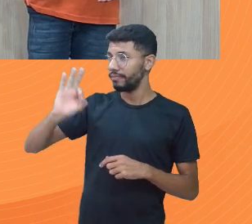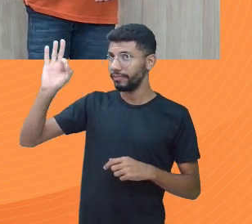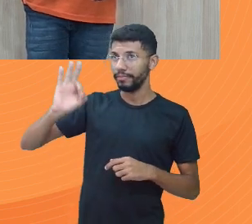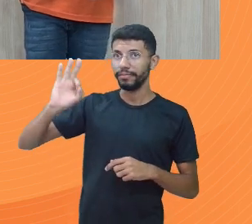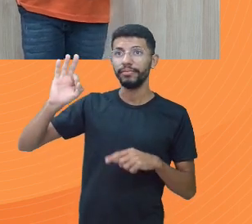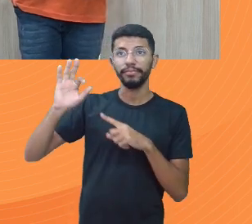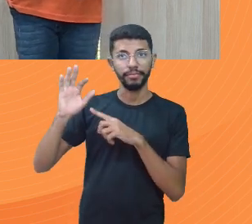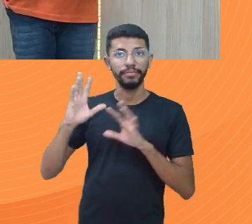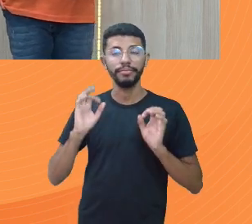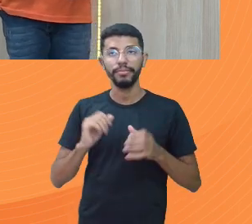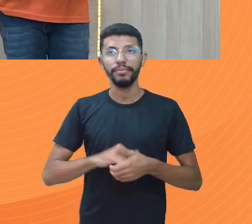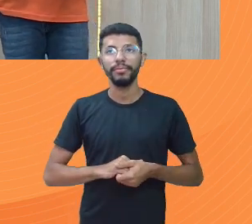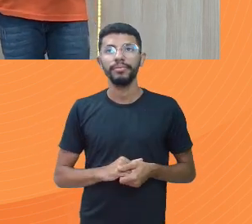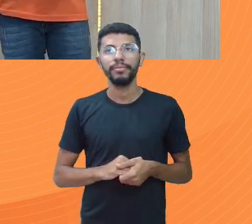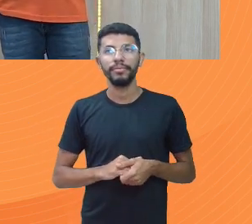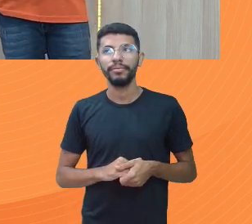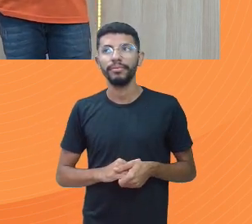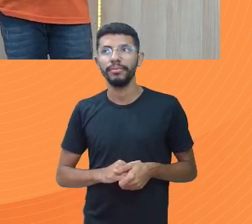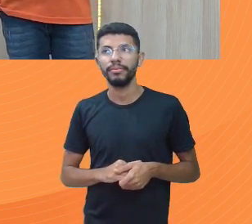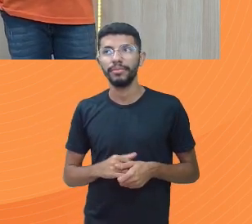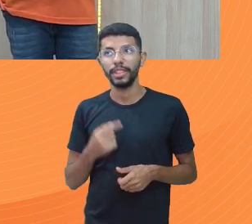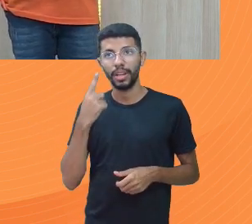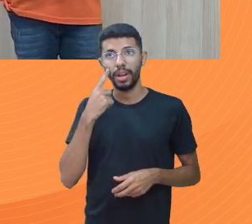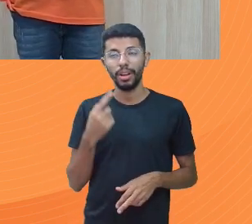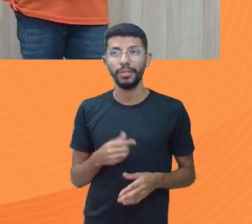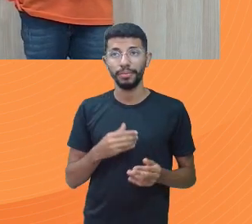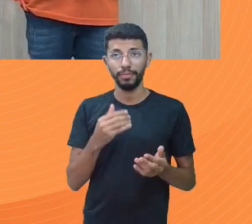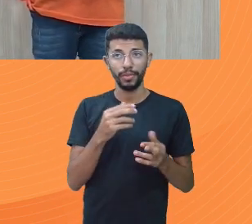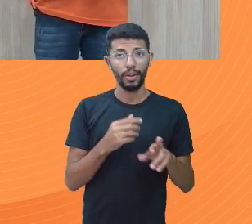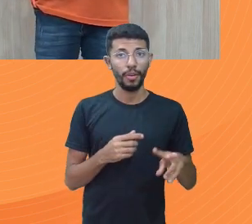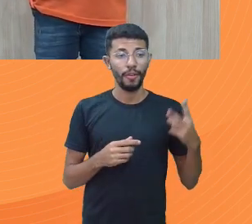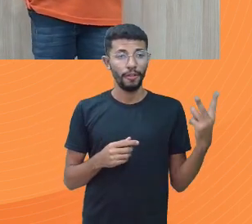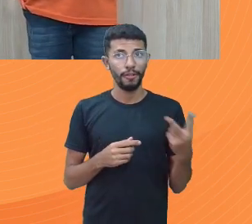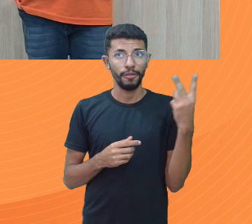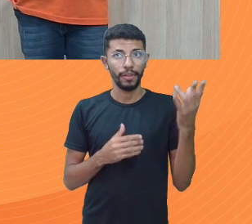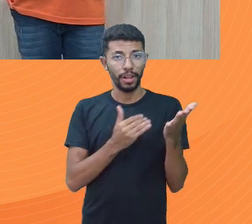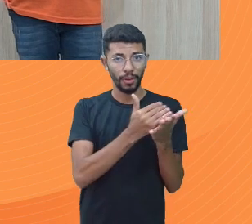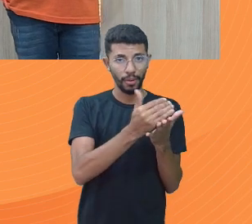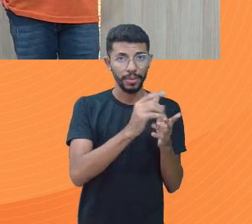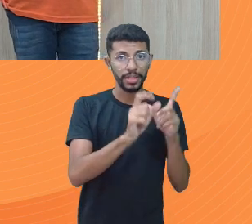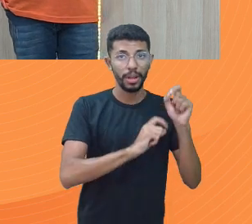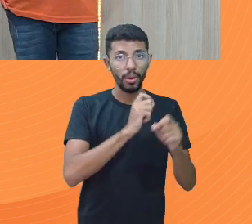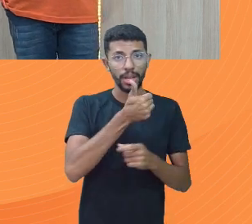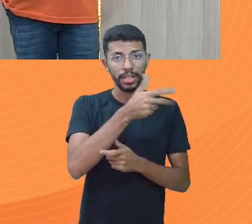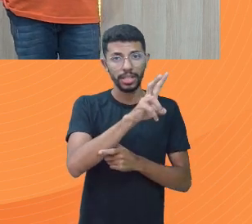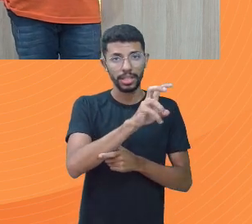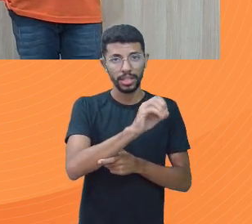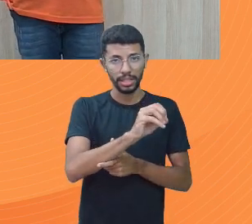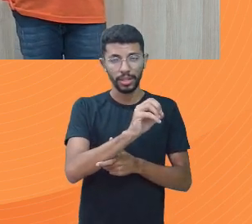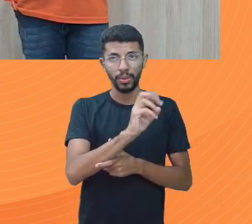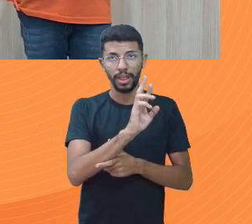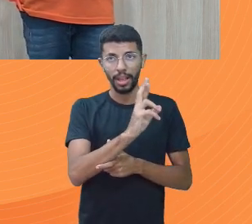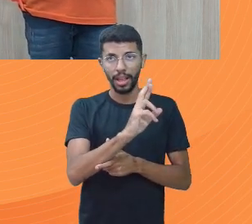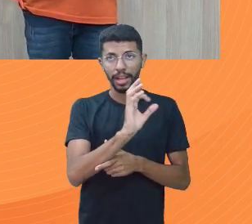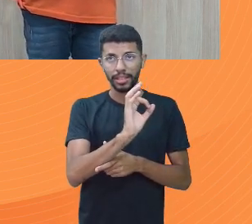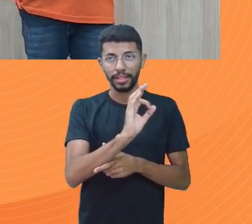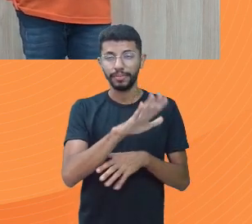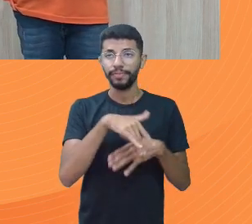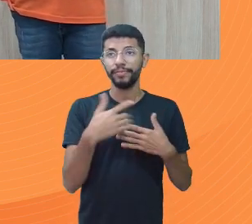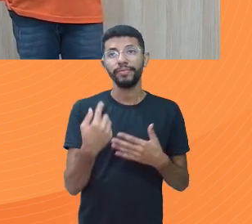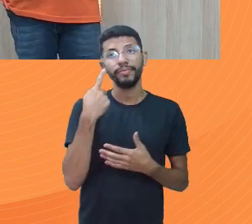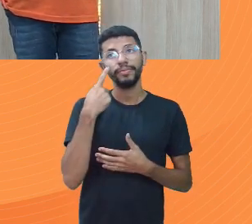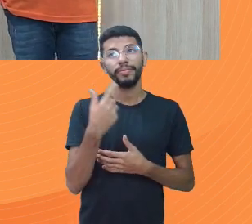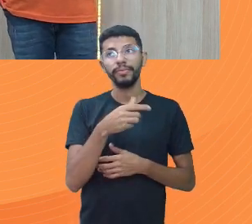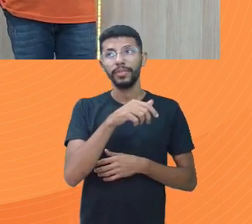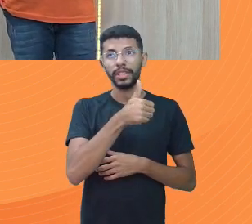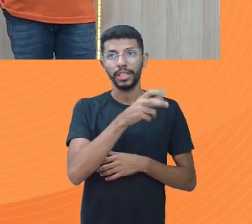a porcentagem. O valor inicial desse tênis era R$ 150. Então, R$ 150 é o